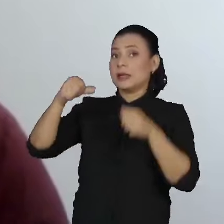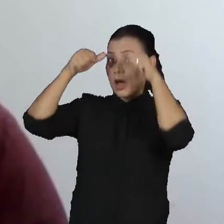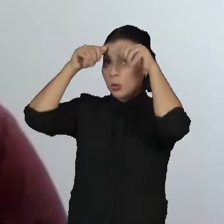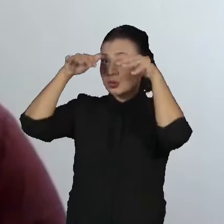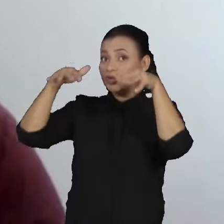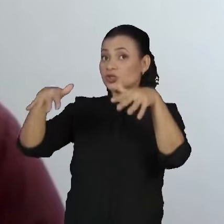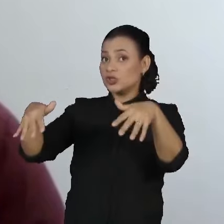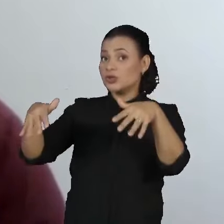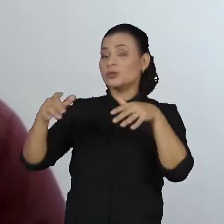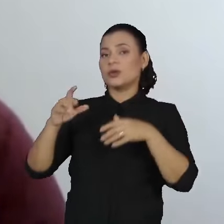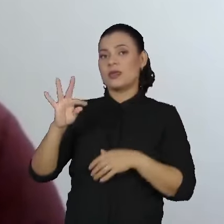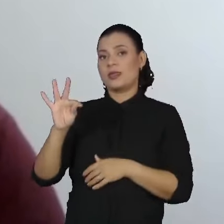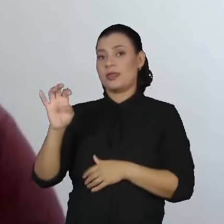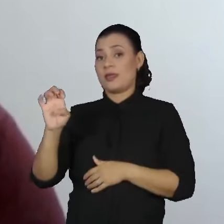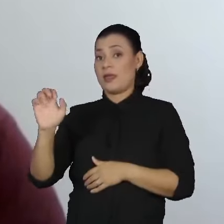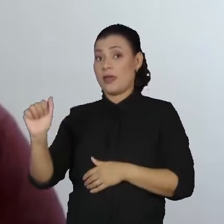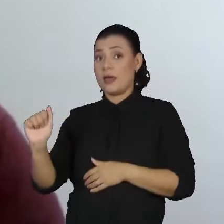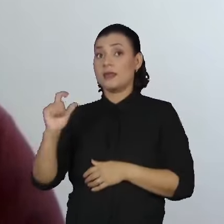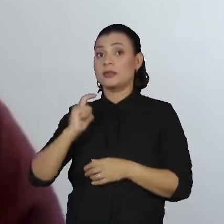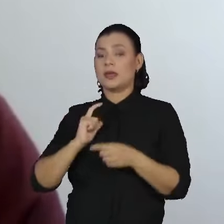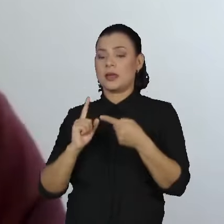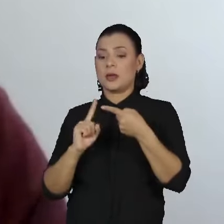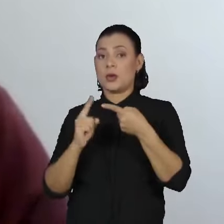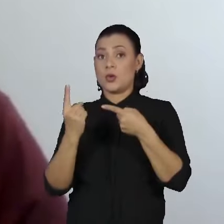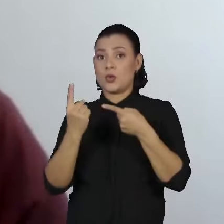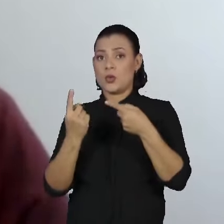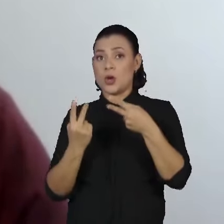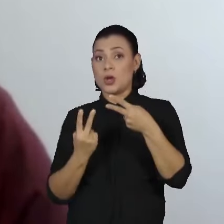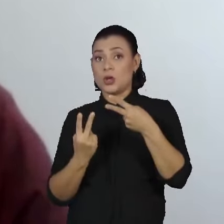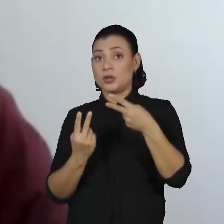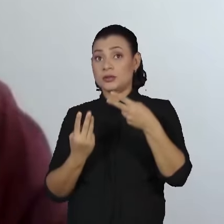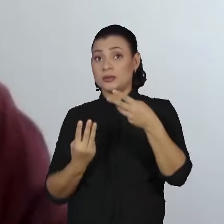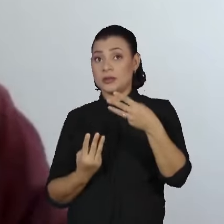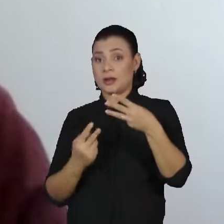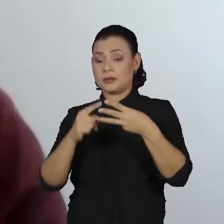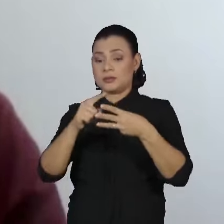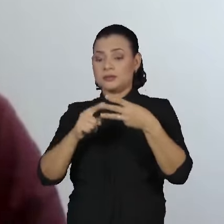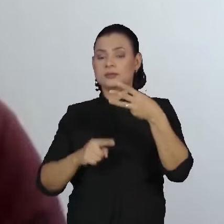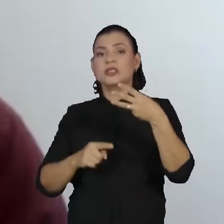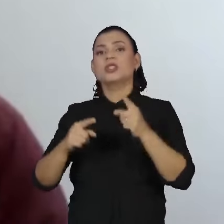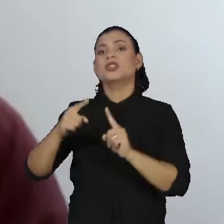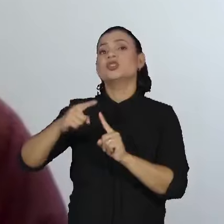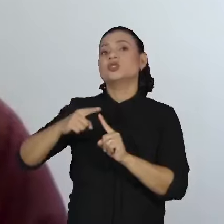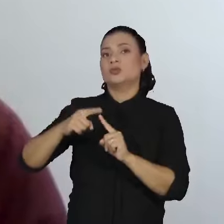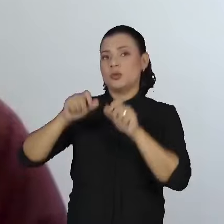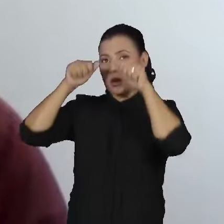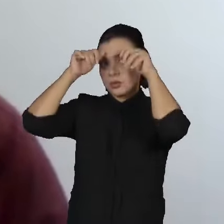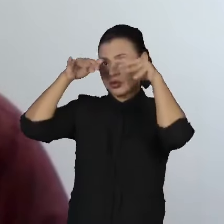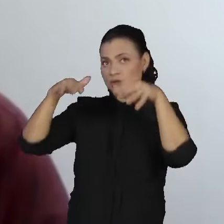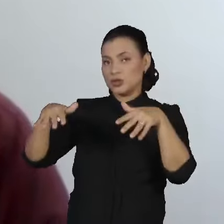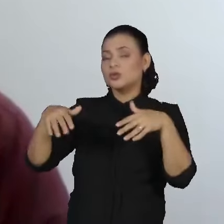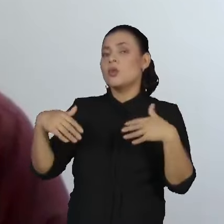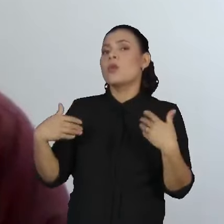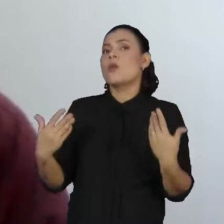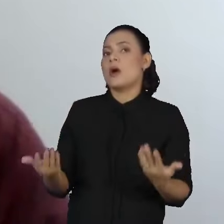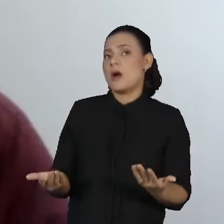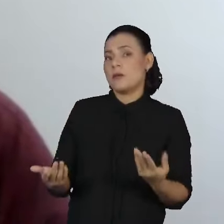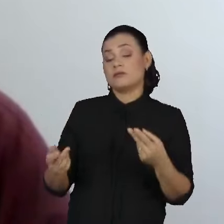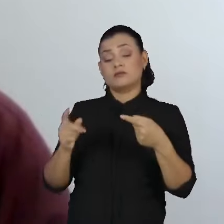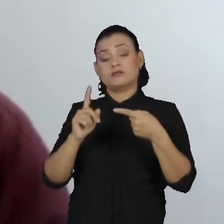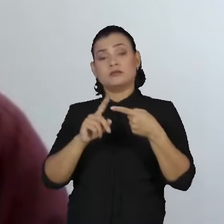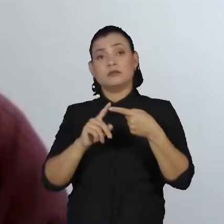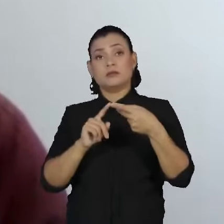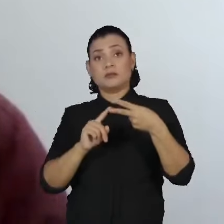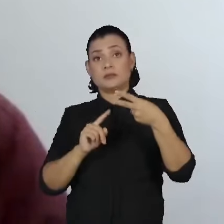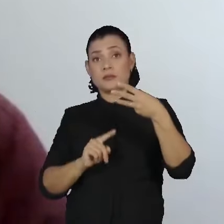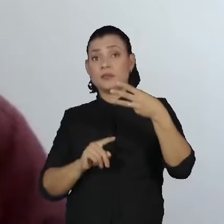é definido hoje, é o suporte 1, 2 e 3. Obviamente, de acordo com o nível, a necessidade de suporte